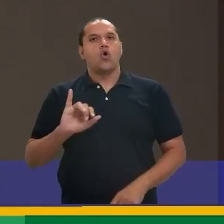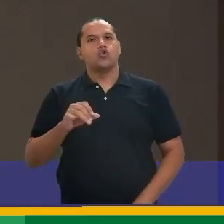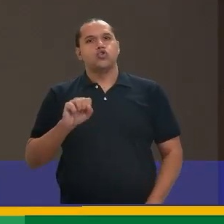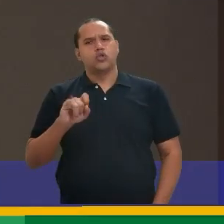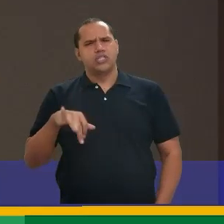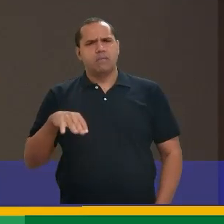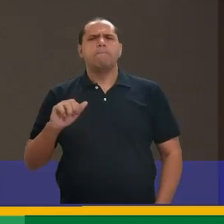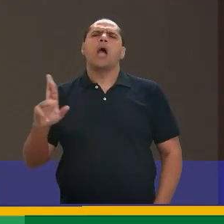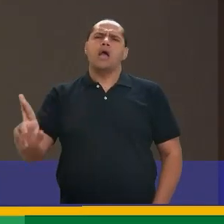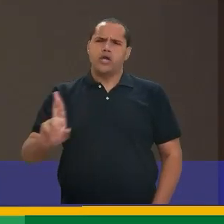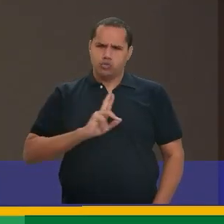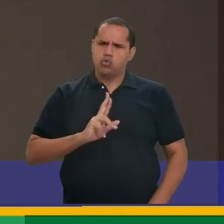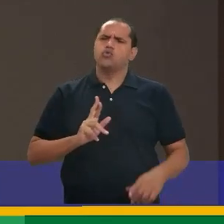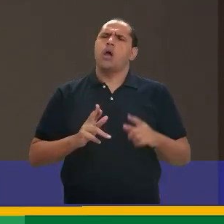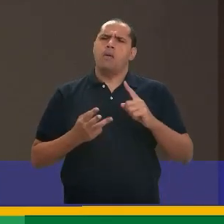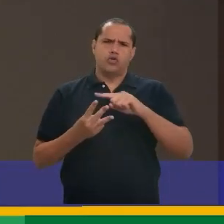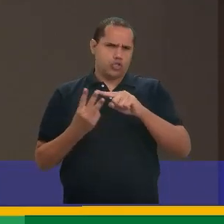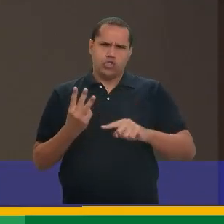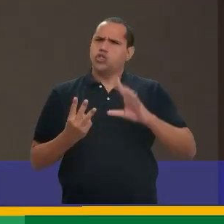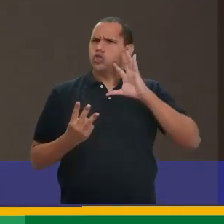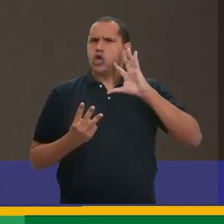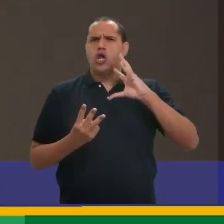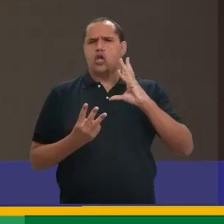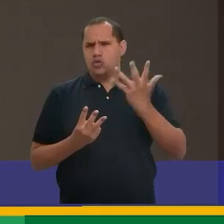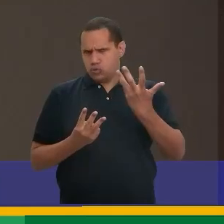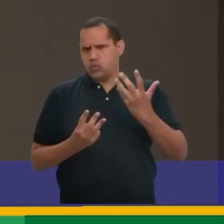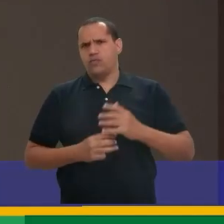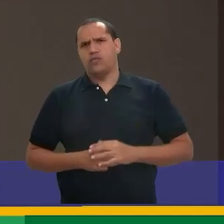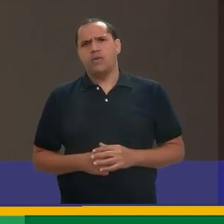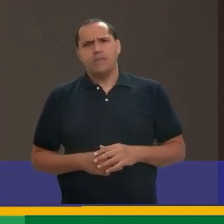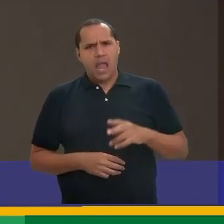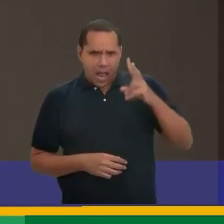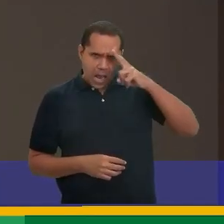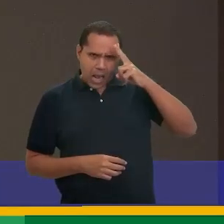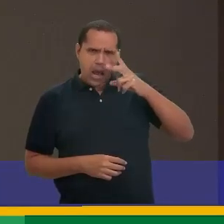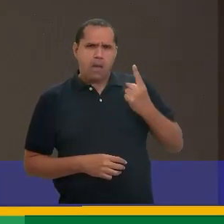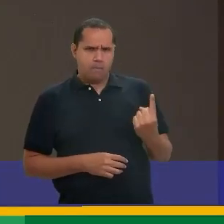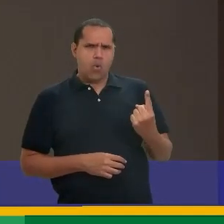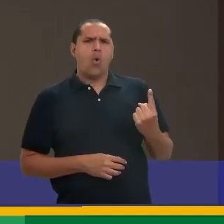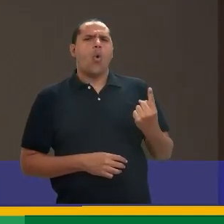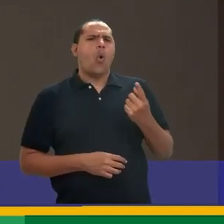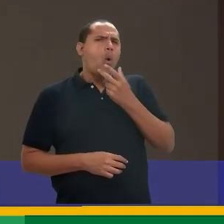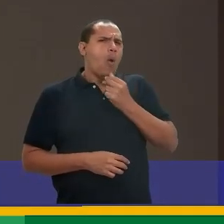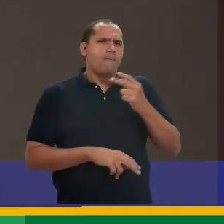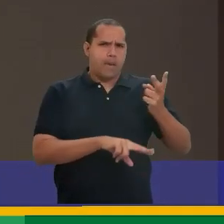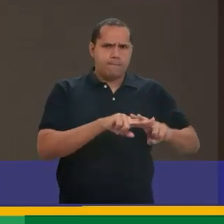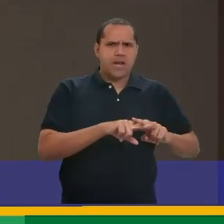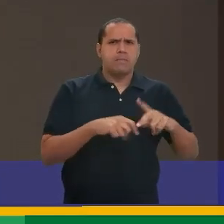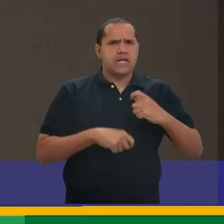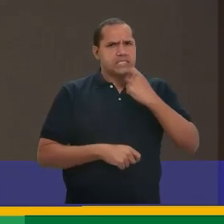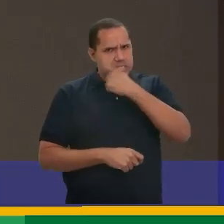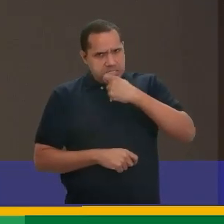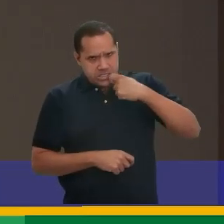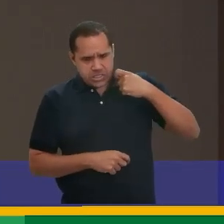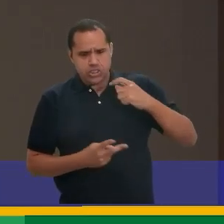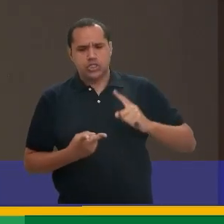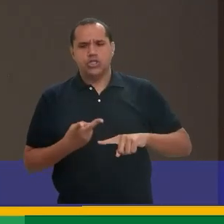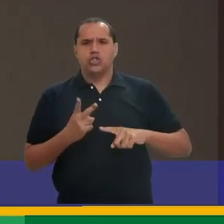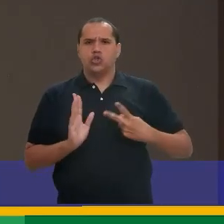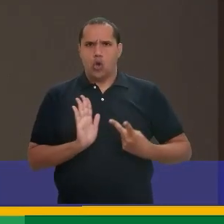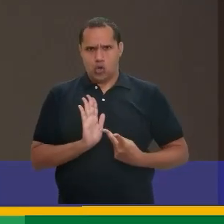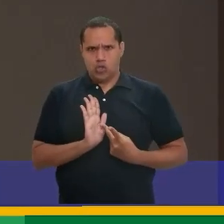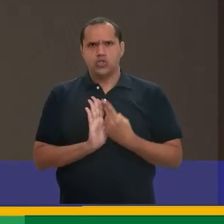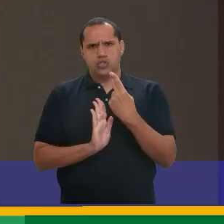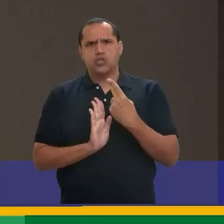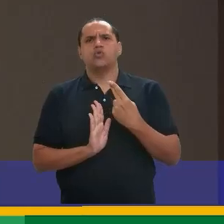eh naquele caso do do rapaz presava do dentista que foi resolvido o outro que tá com problema de cirurgia foi encaminhado tá